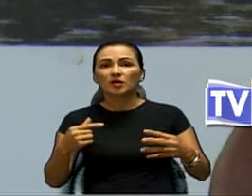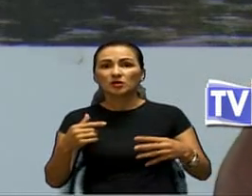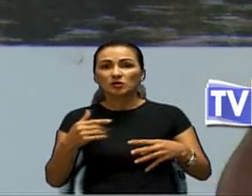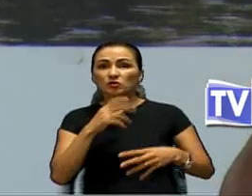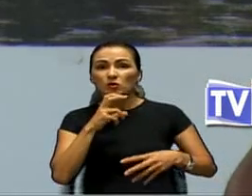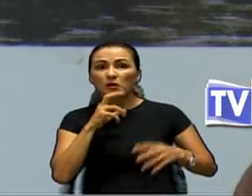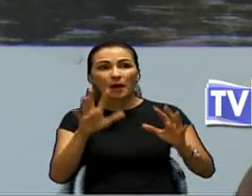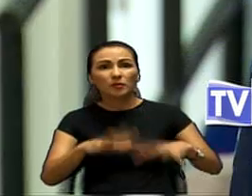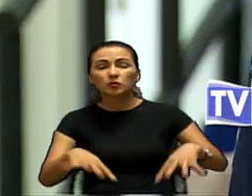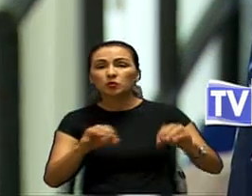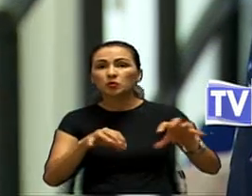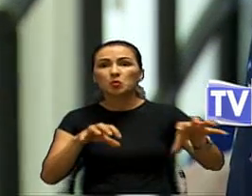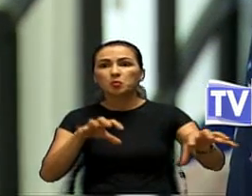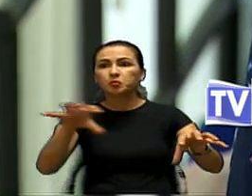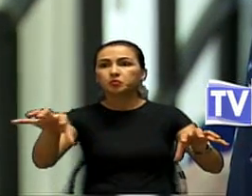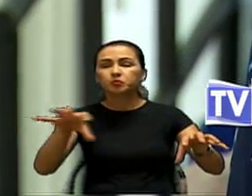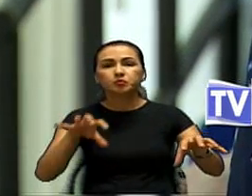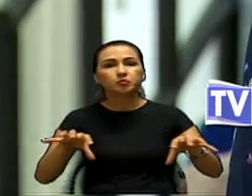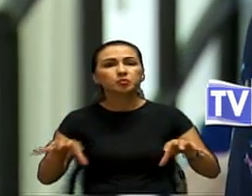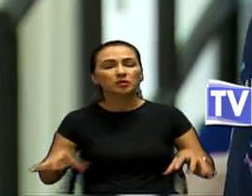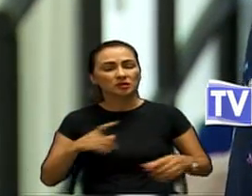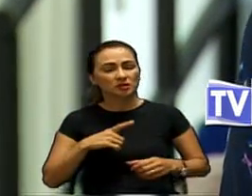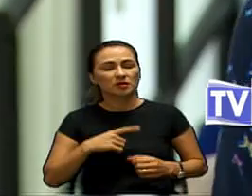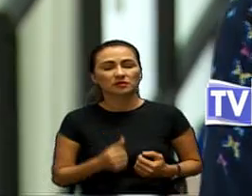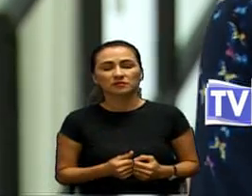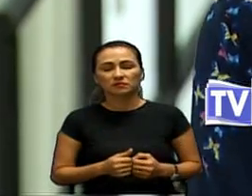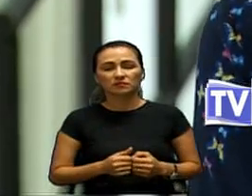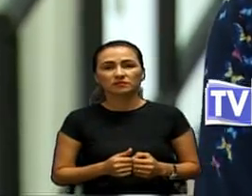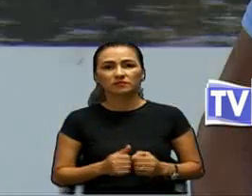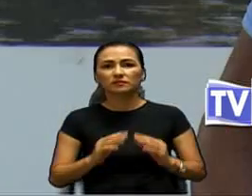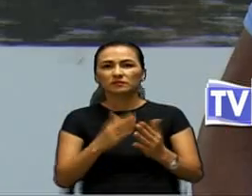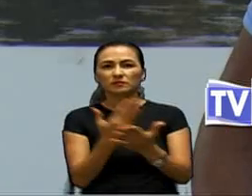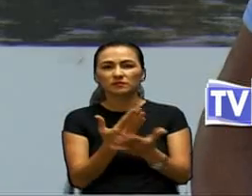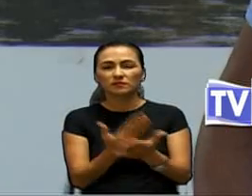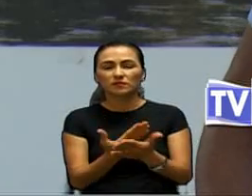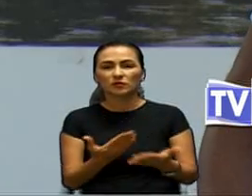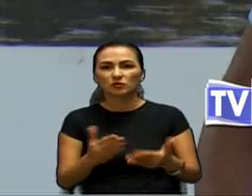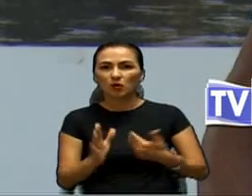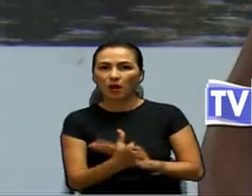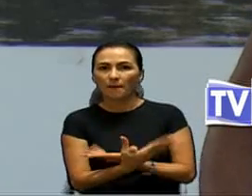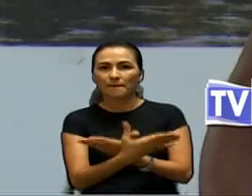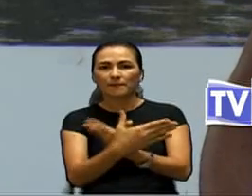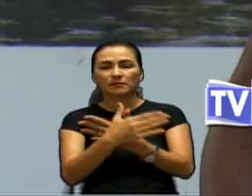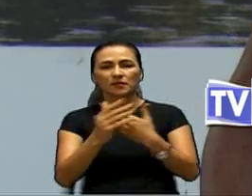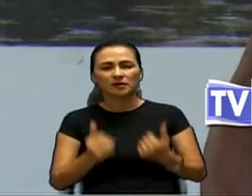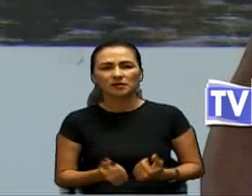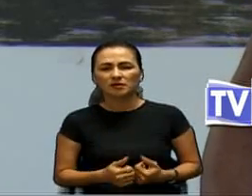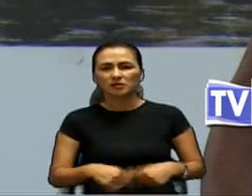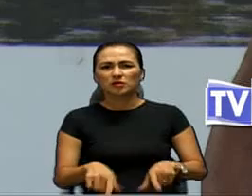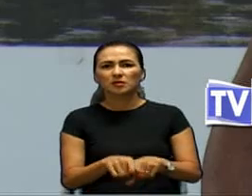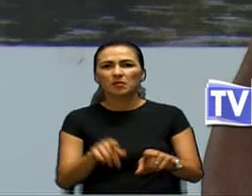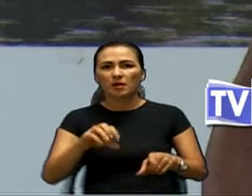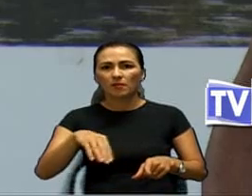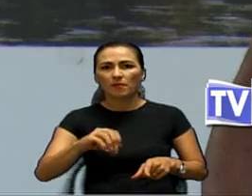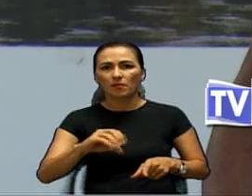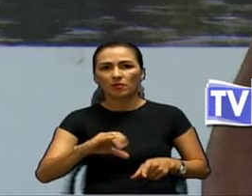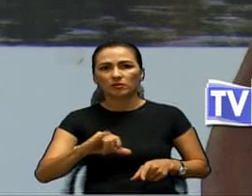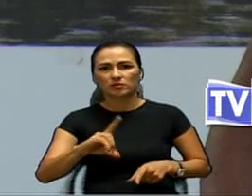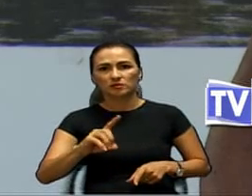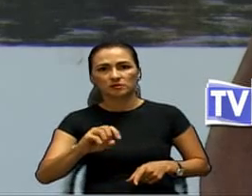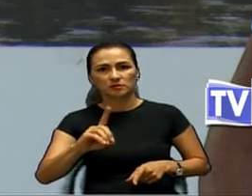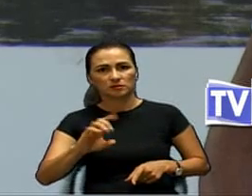cidade, com a Gaviões da Fiel, com a Mocidade, Terceiro Centenário. Hoje temos lá também uma escola de samba